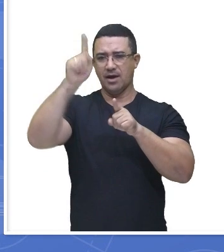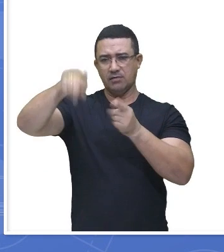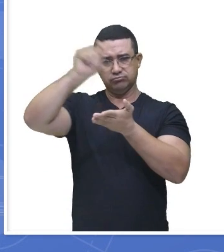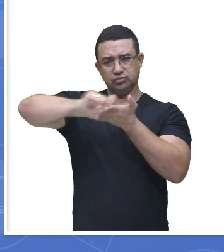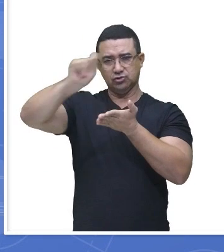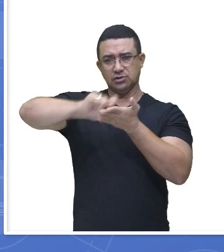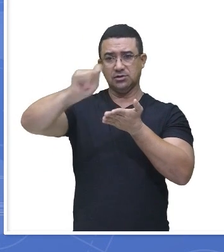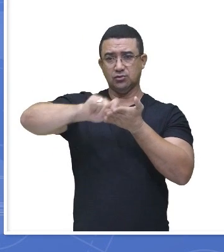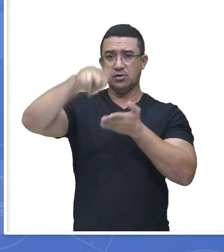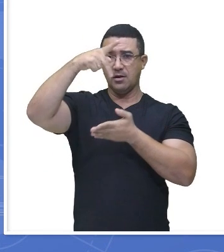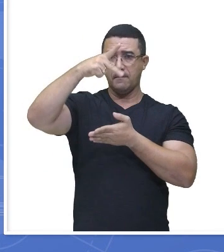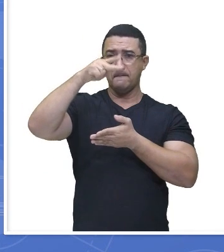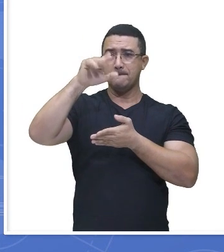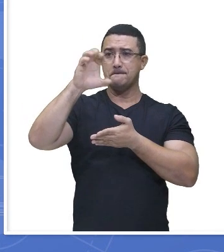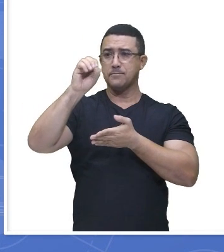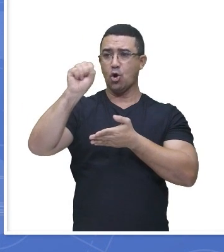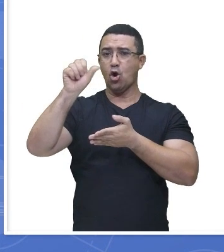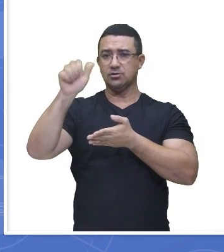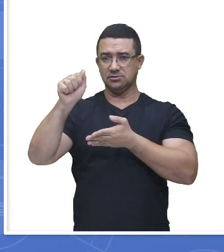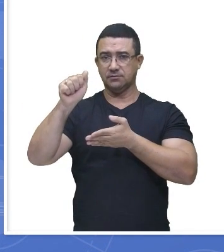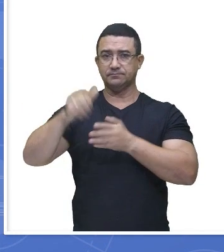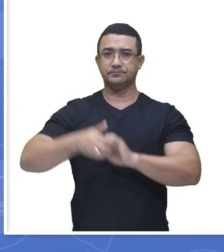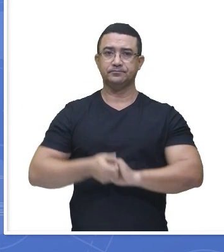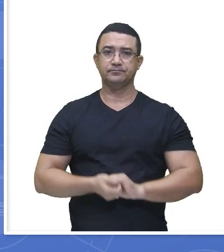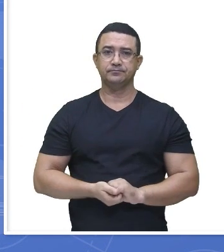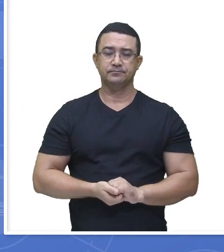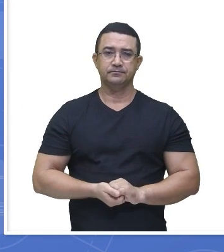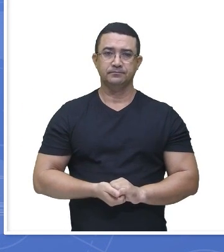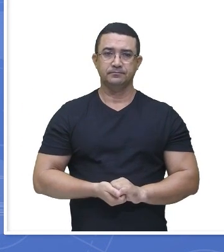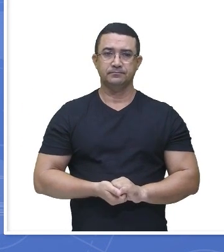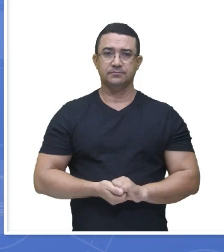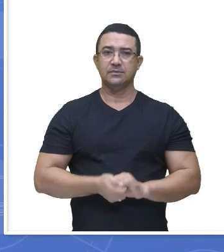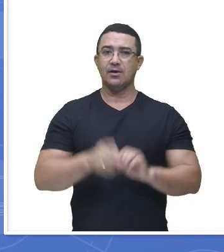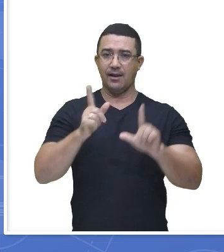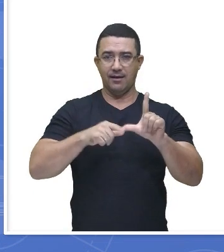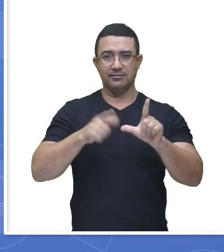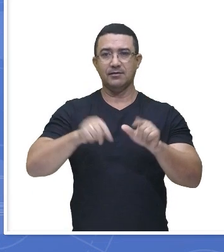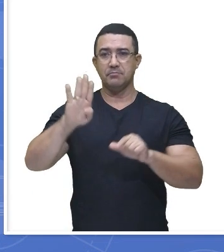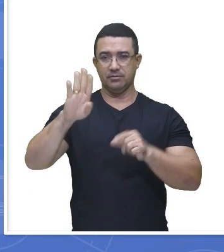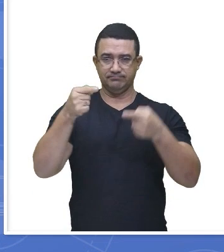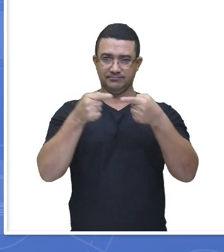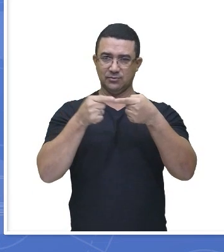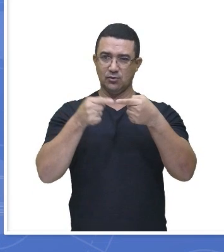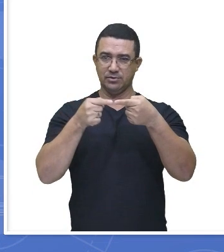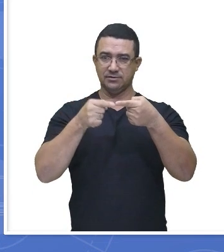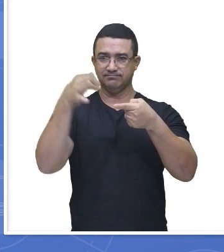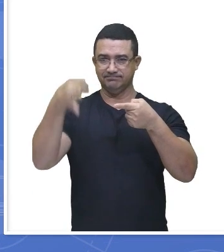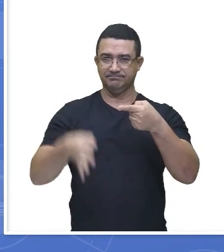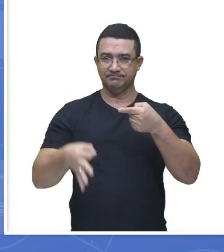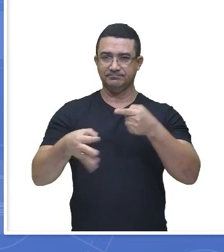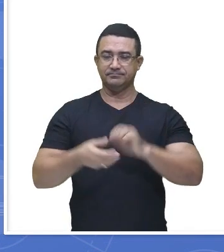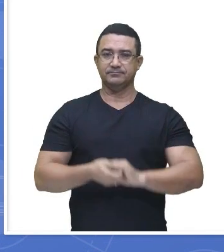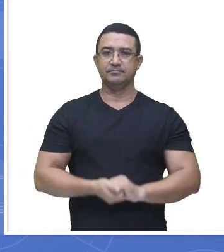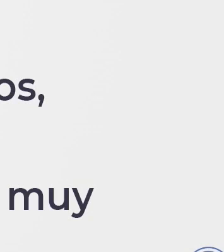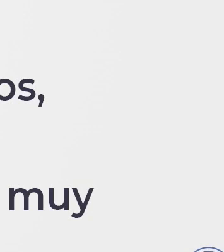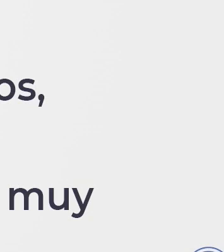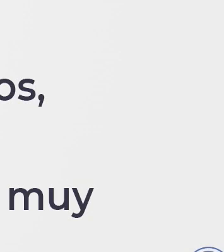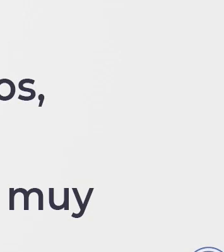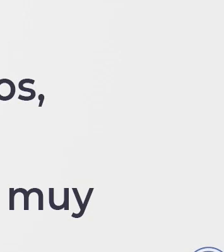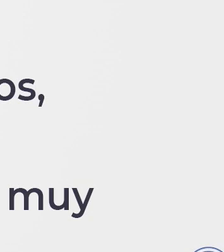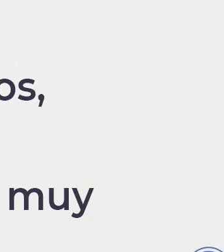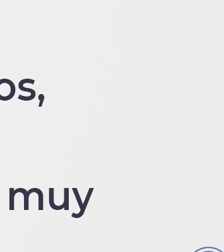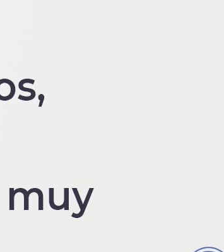não em verso, ok? Então, aqui nós temos letra B. Muito bem, vamos para a segunda questão.